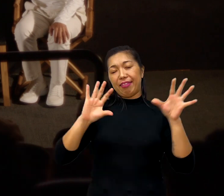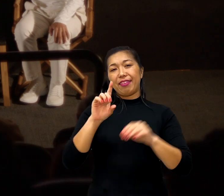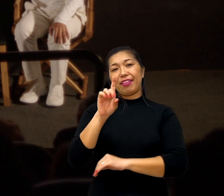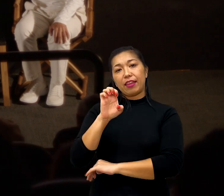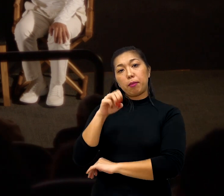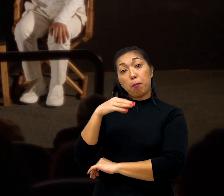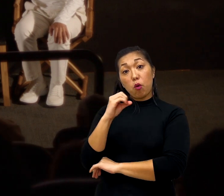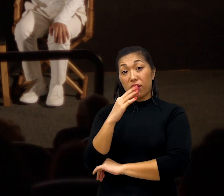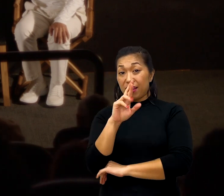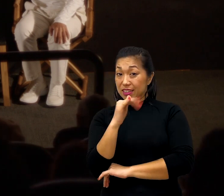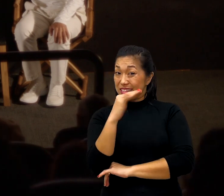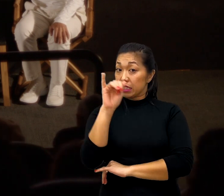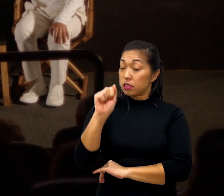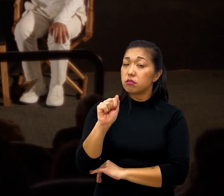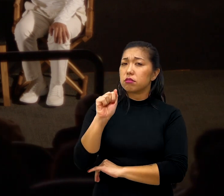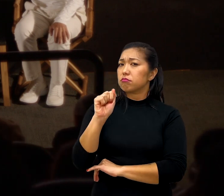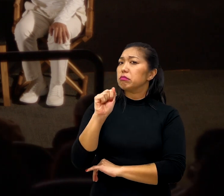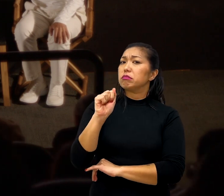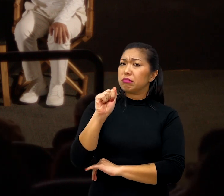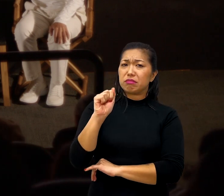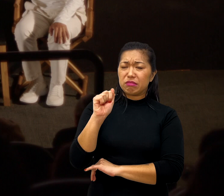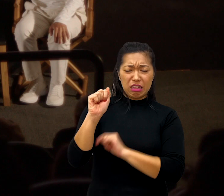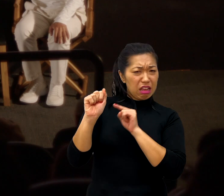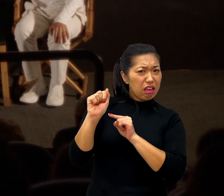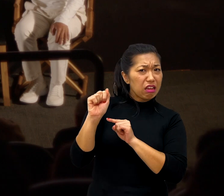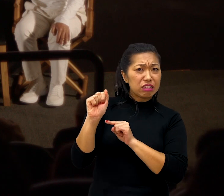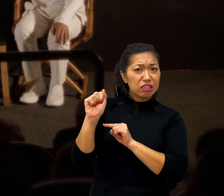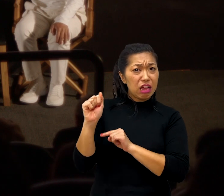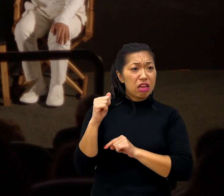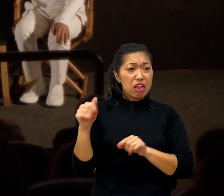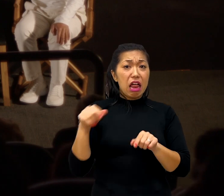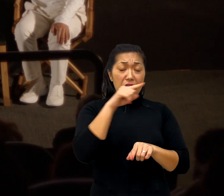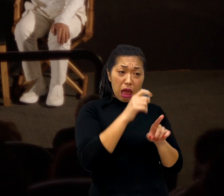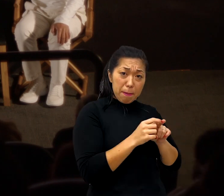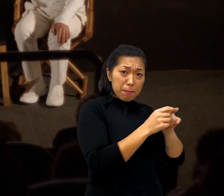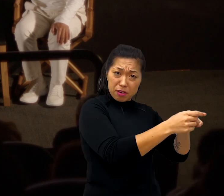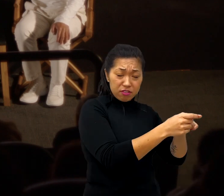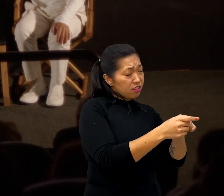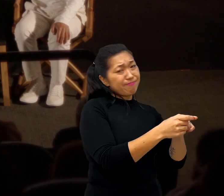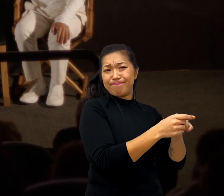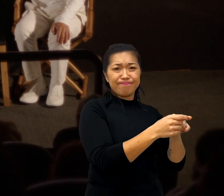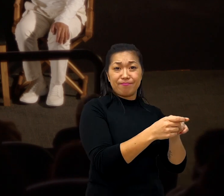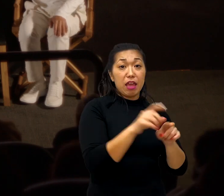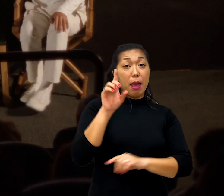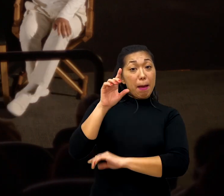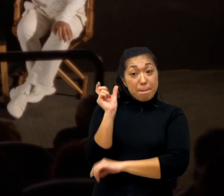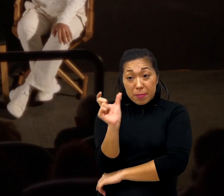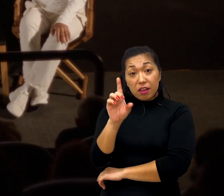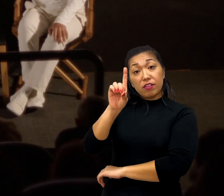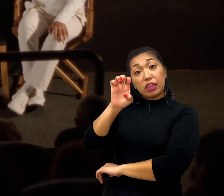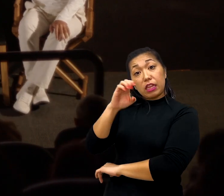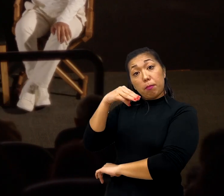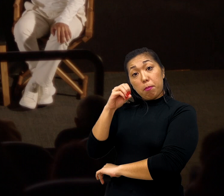primeiro, que democracia, né? Que a democracia não chegou na periferia. A palavra democracia para o povo negro,